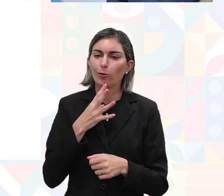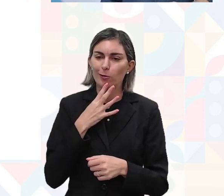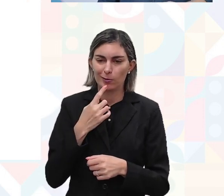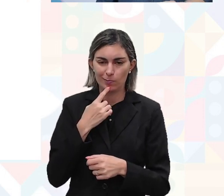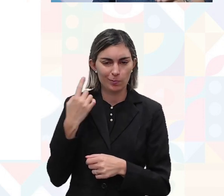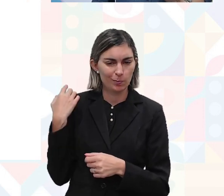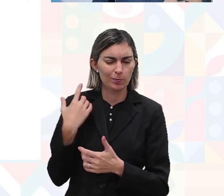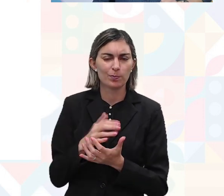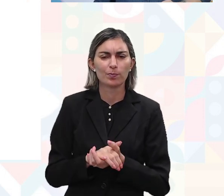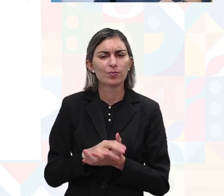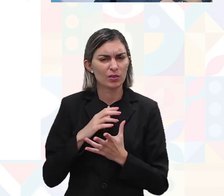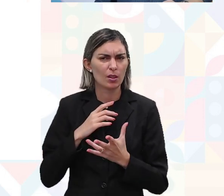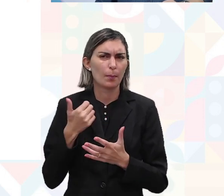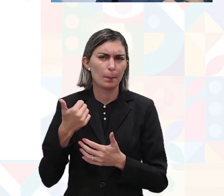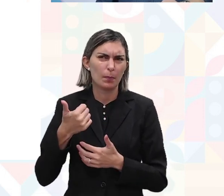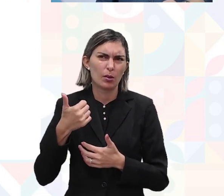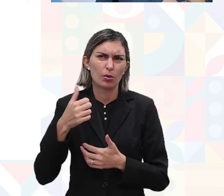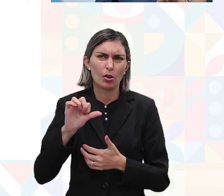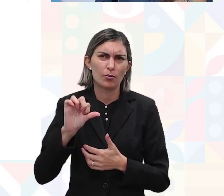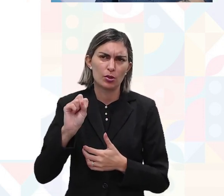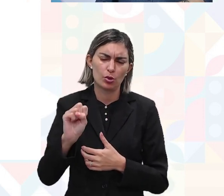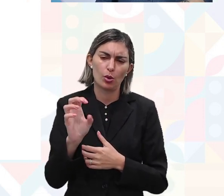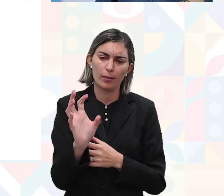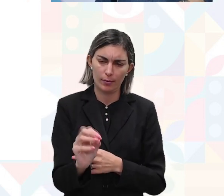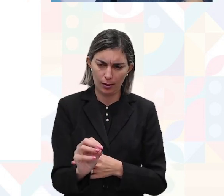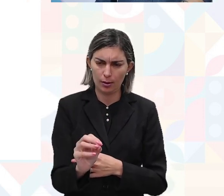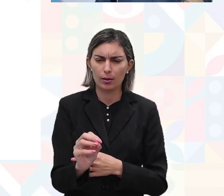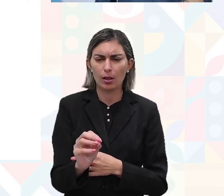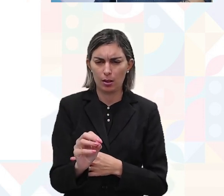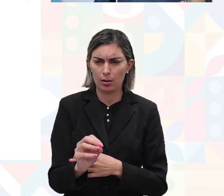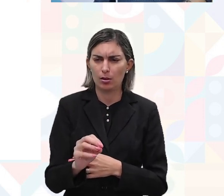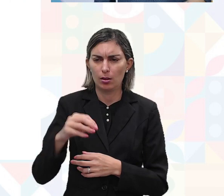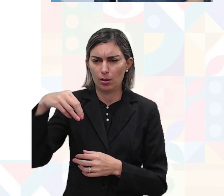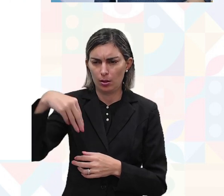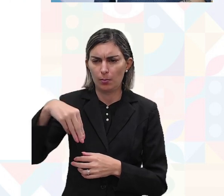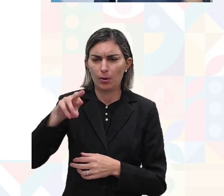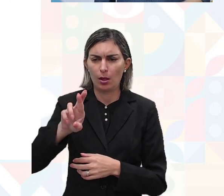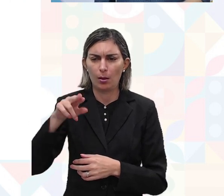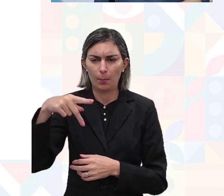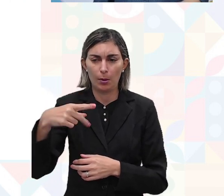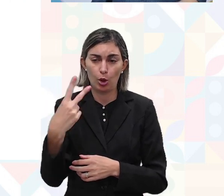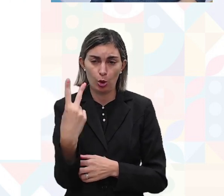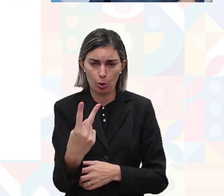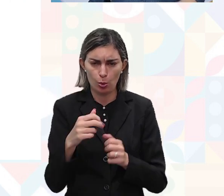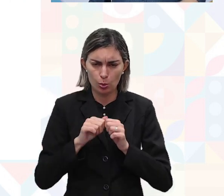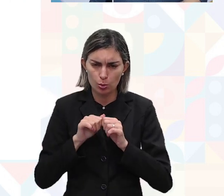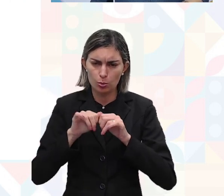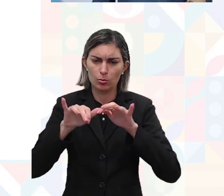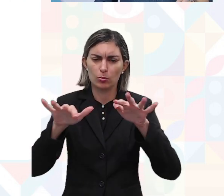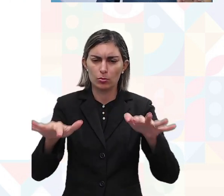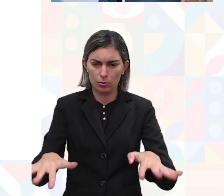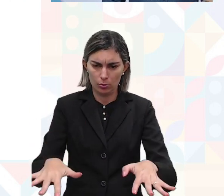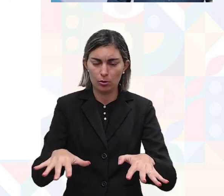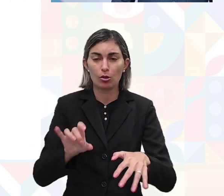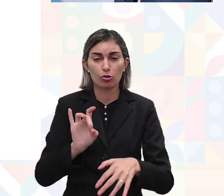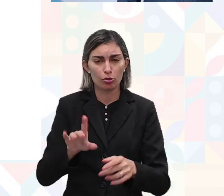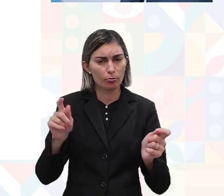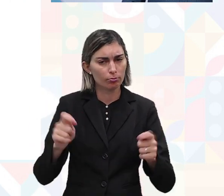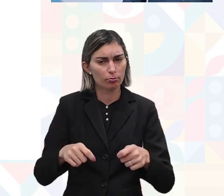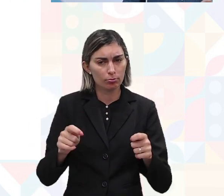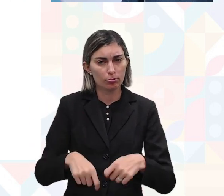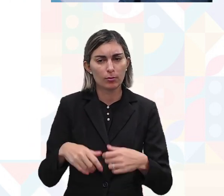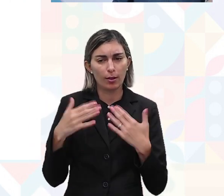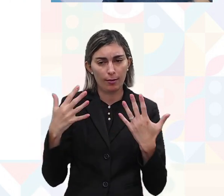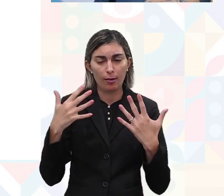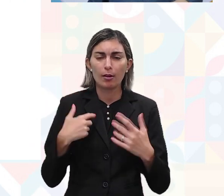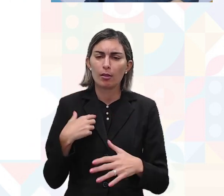atrás. Durante a década de 80, o MRP2 se expandiu a partir do MRP e isso só foi possível graças